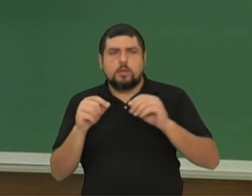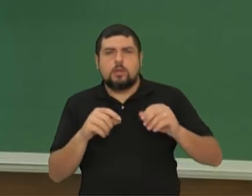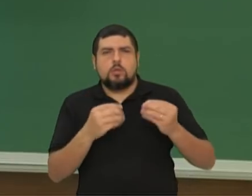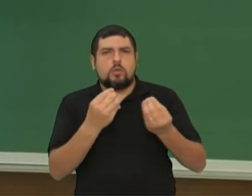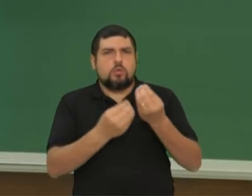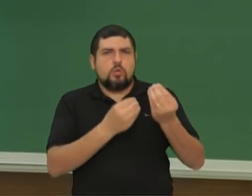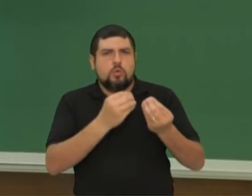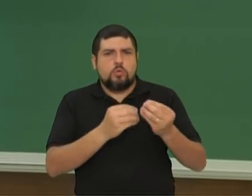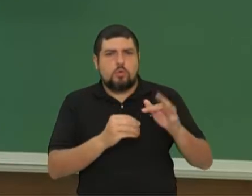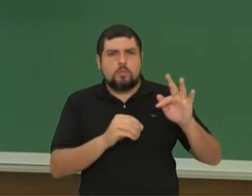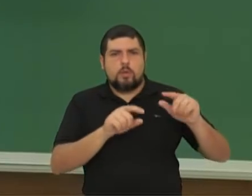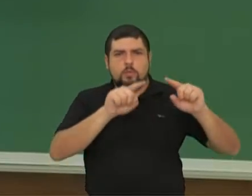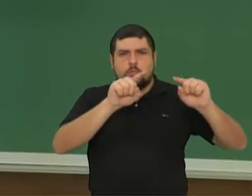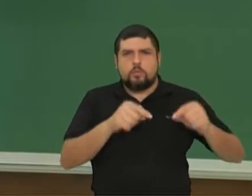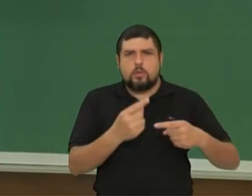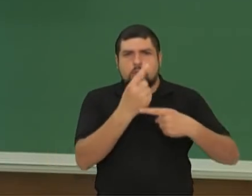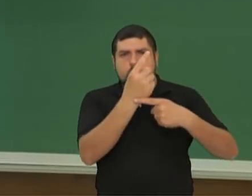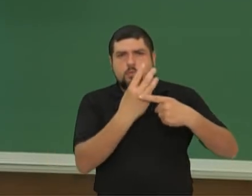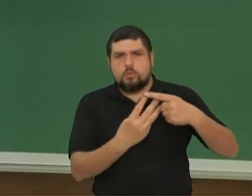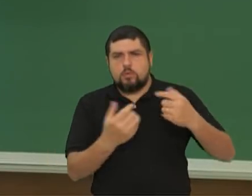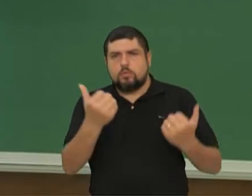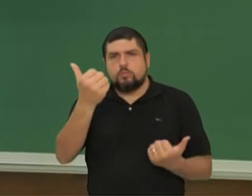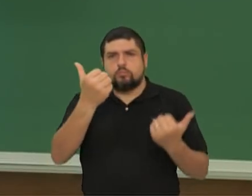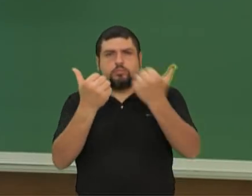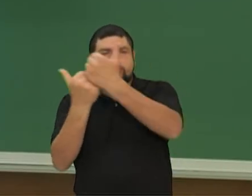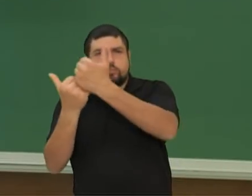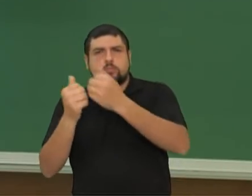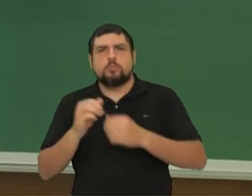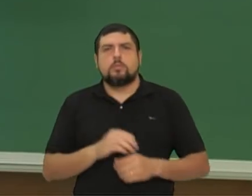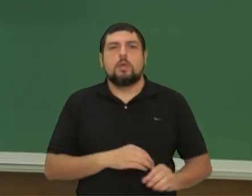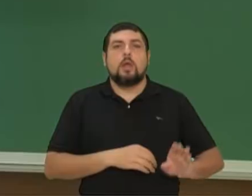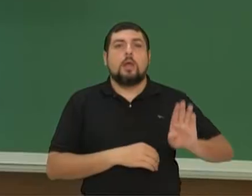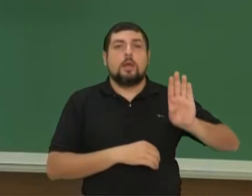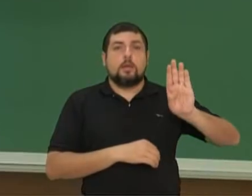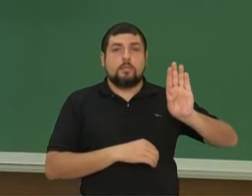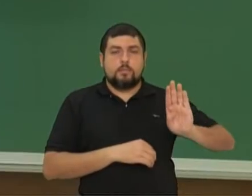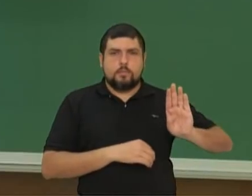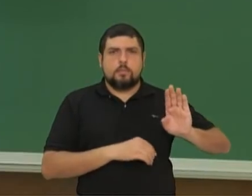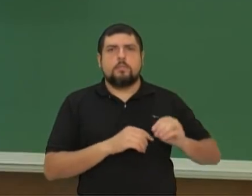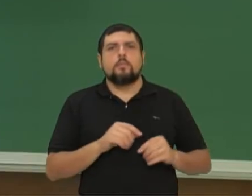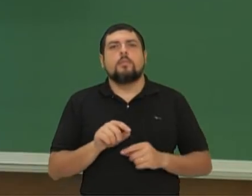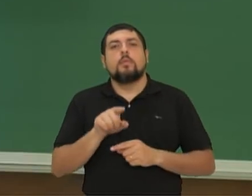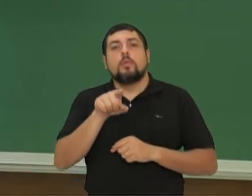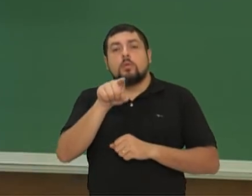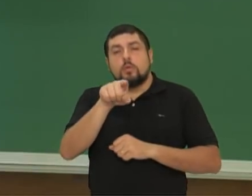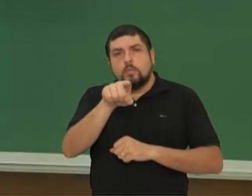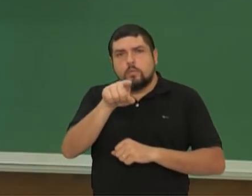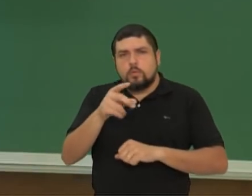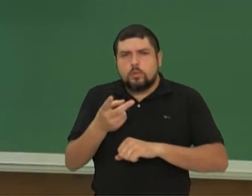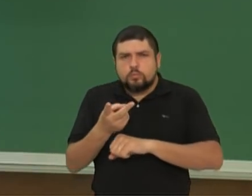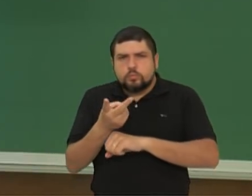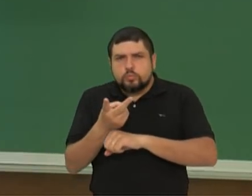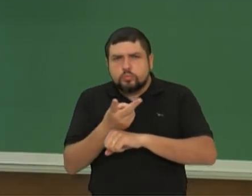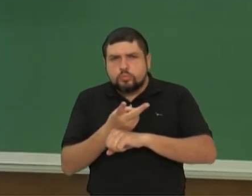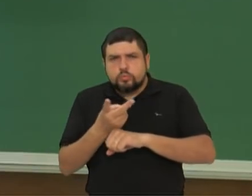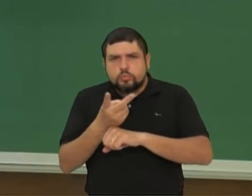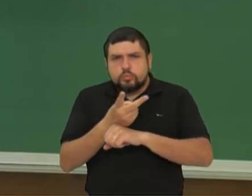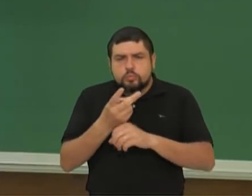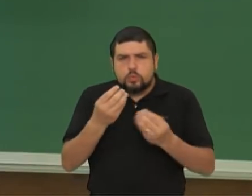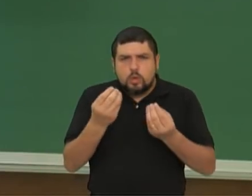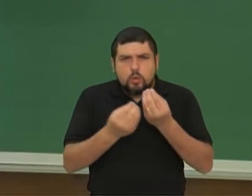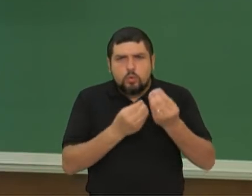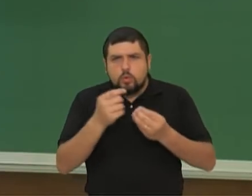substitui na variável e encontra uma resposta. No item B, você vai em busca da nossa variável, ou seja, do